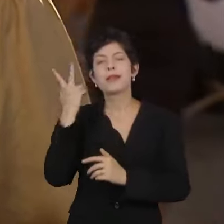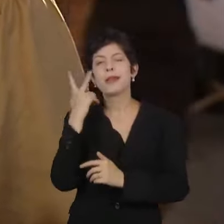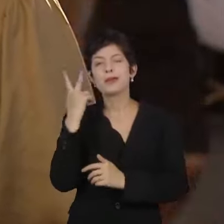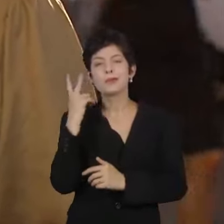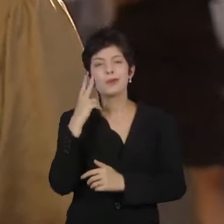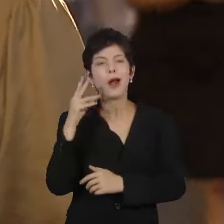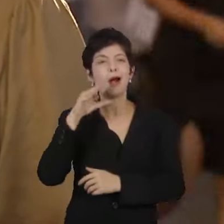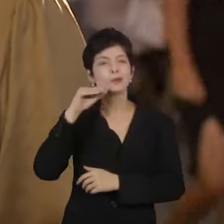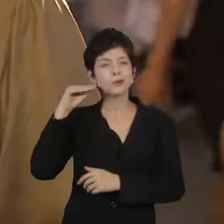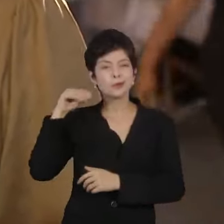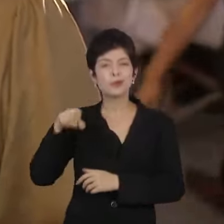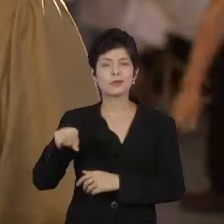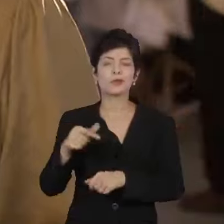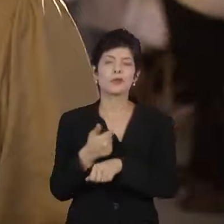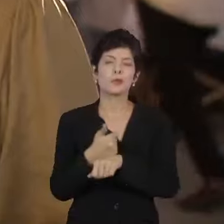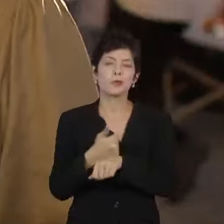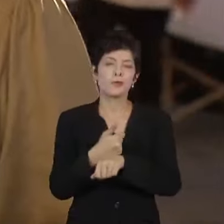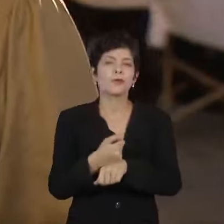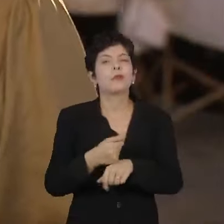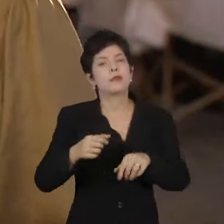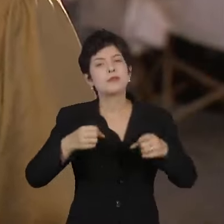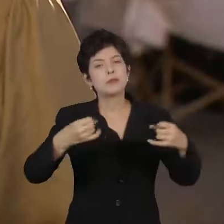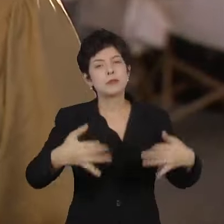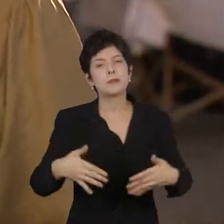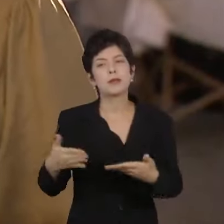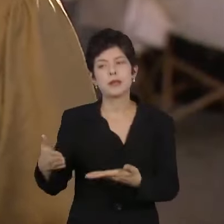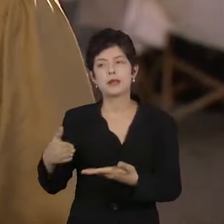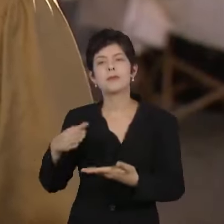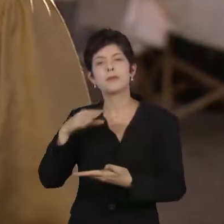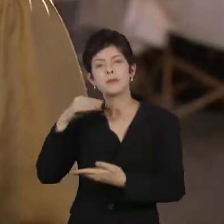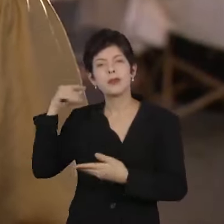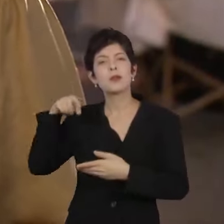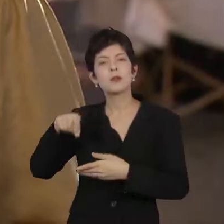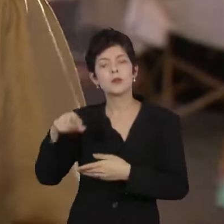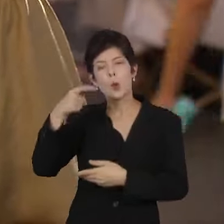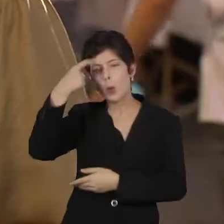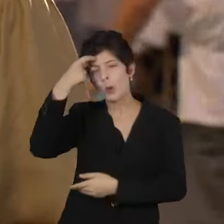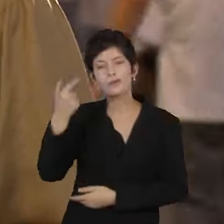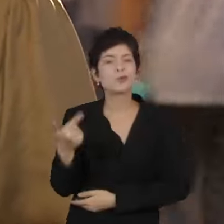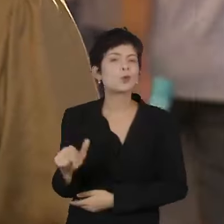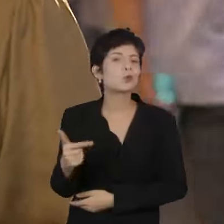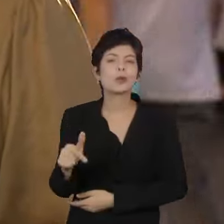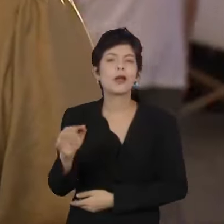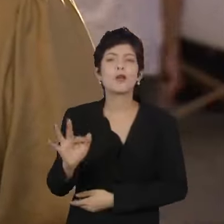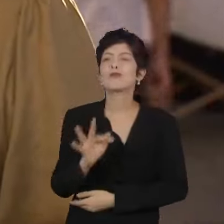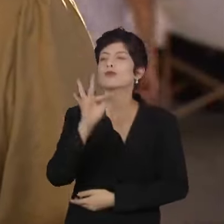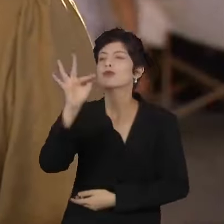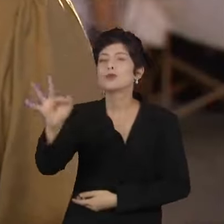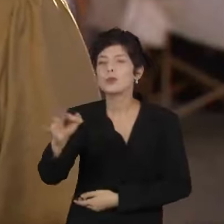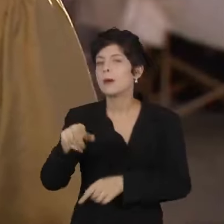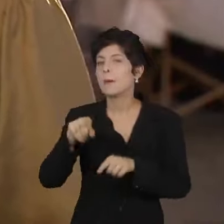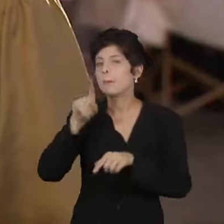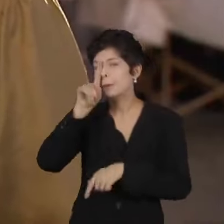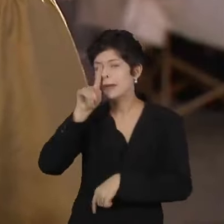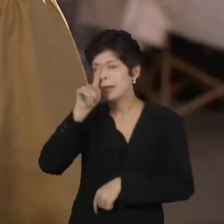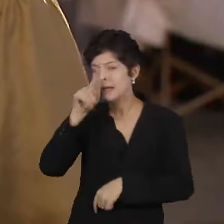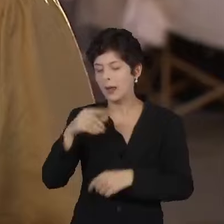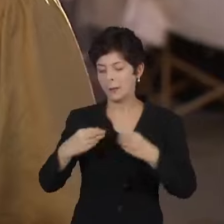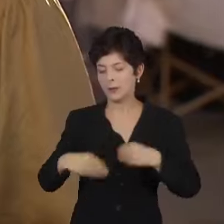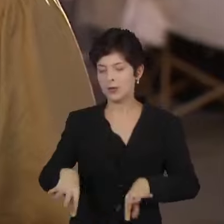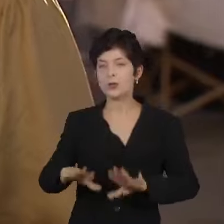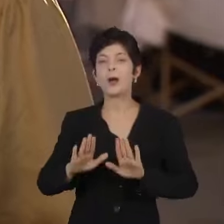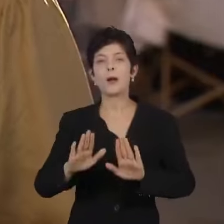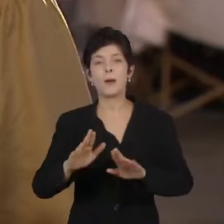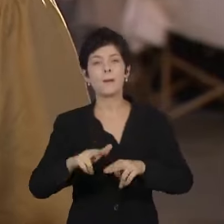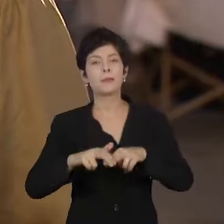segundo especialistas e nessa fase não há Consciência em relação aos riscos no futuro por isso a importância